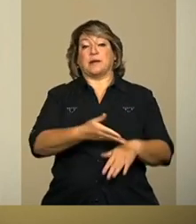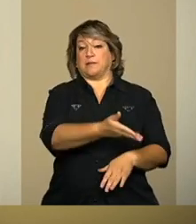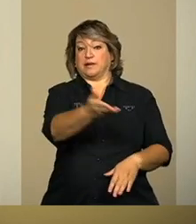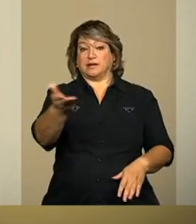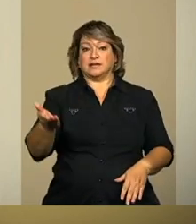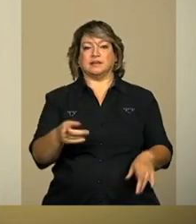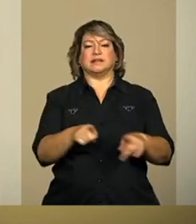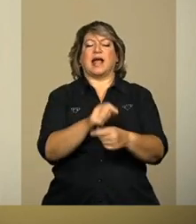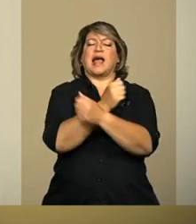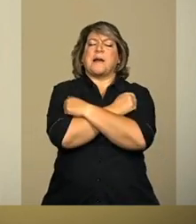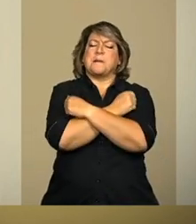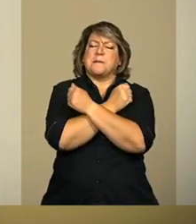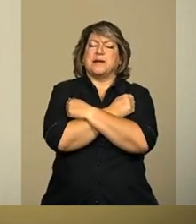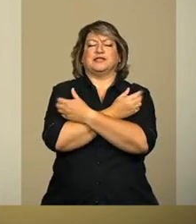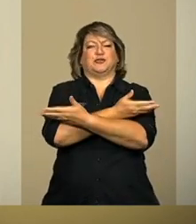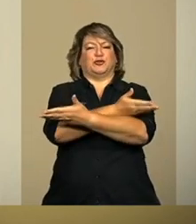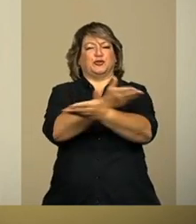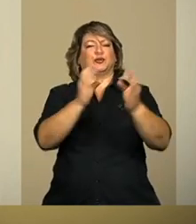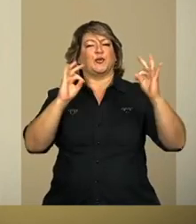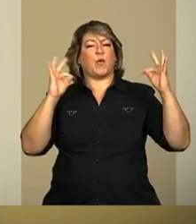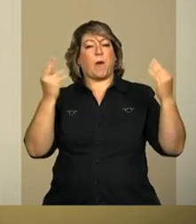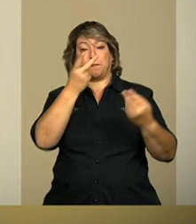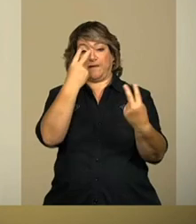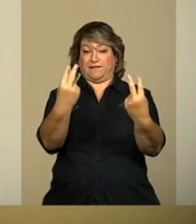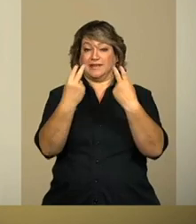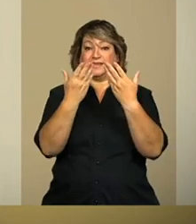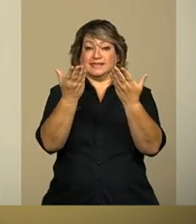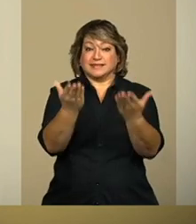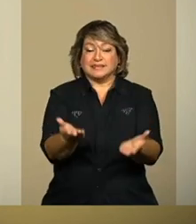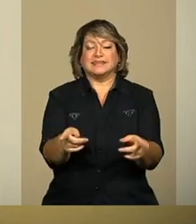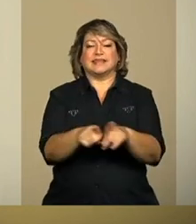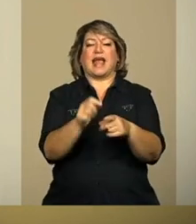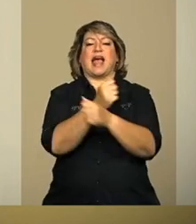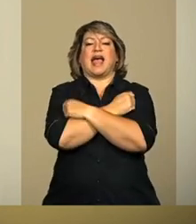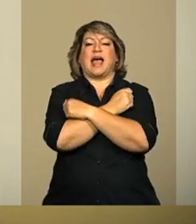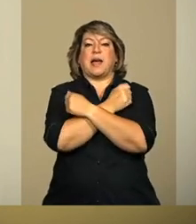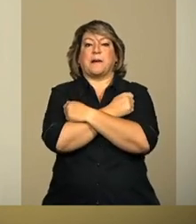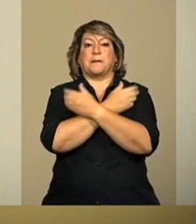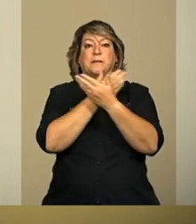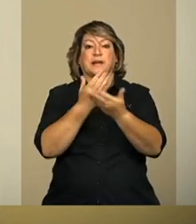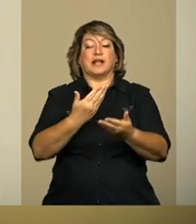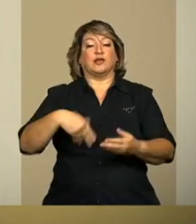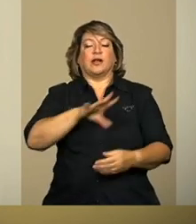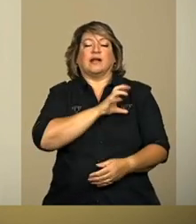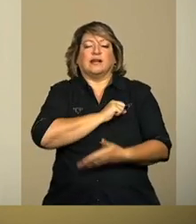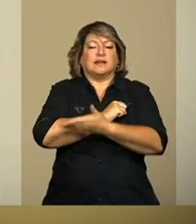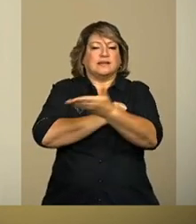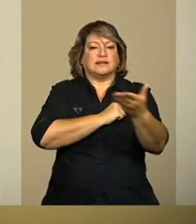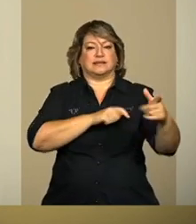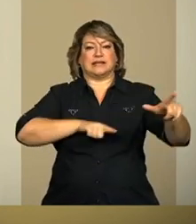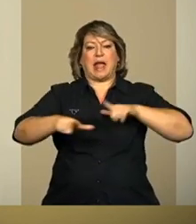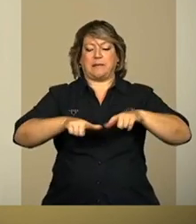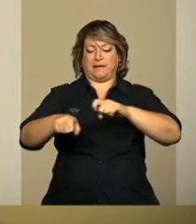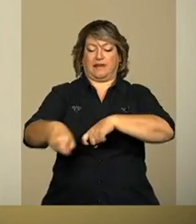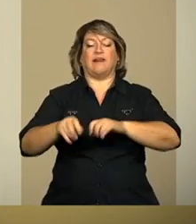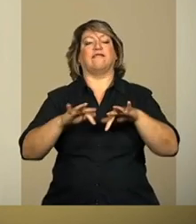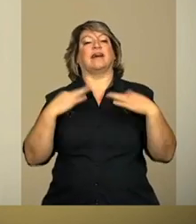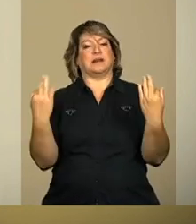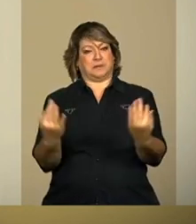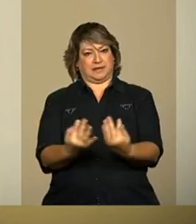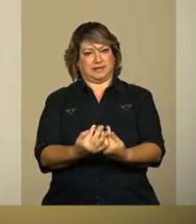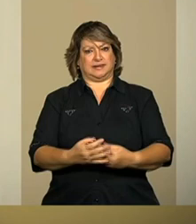você um abraço para todosos nossos ouvintes um abraço para os nossos queridos agricultores